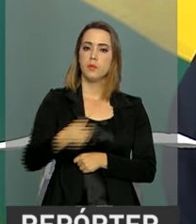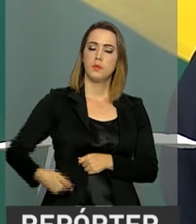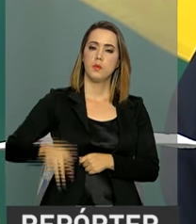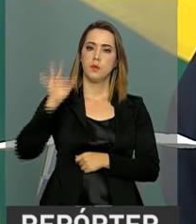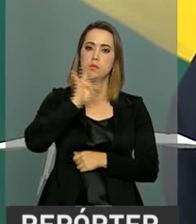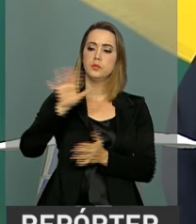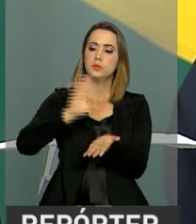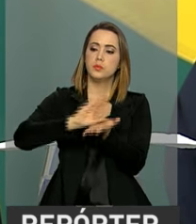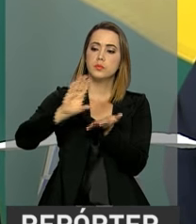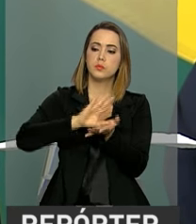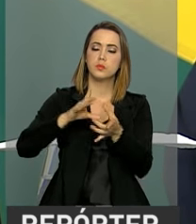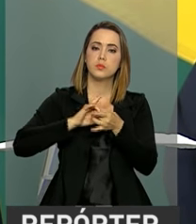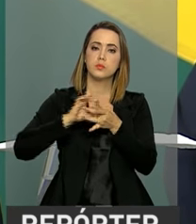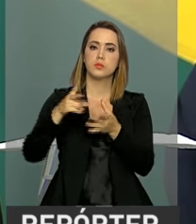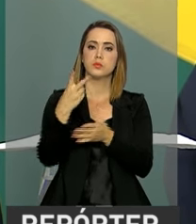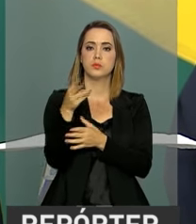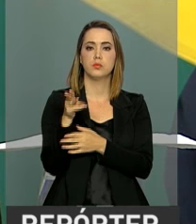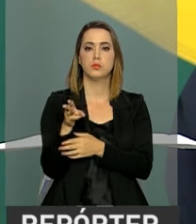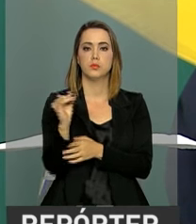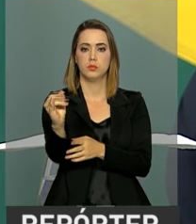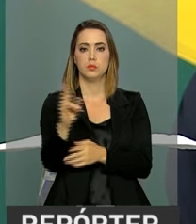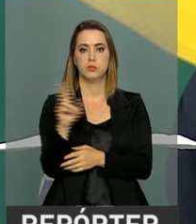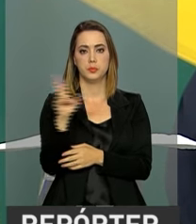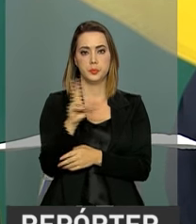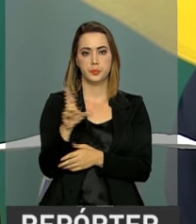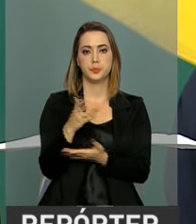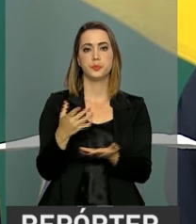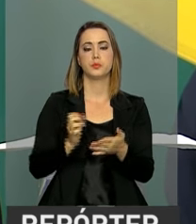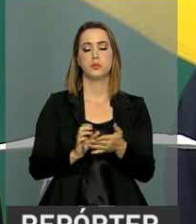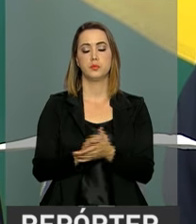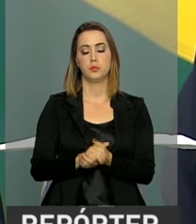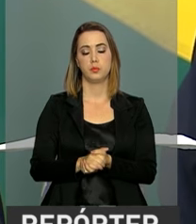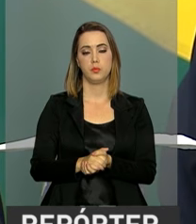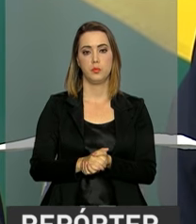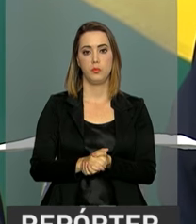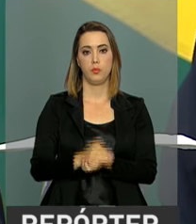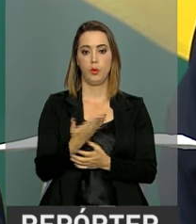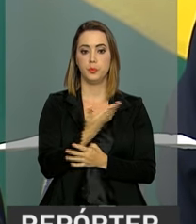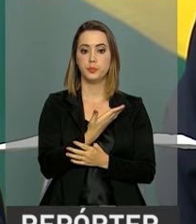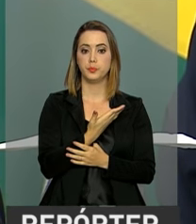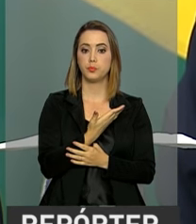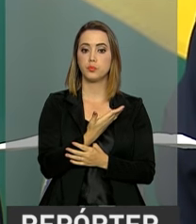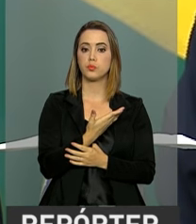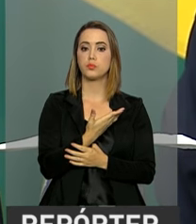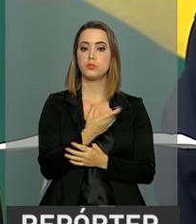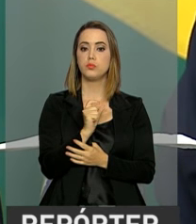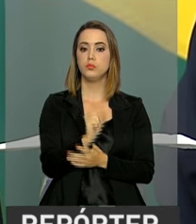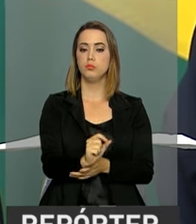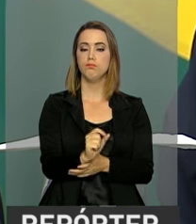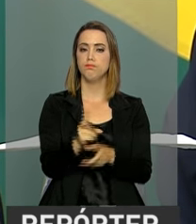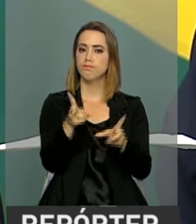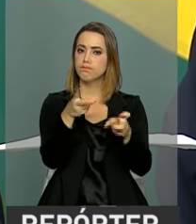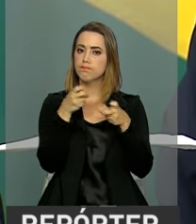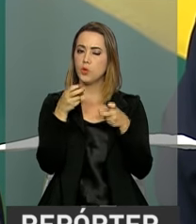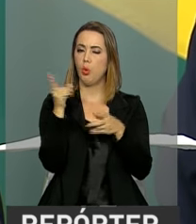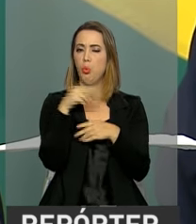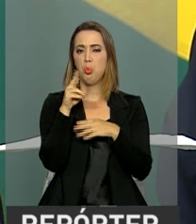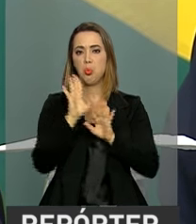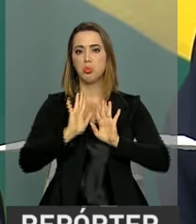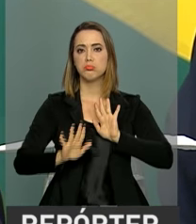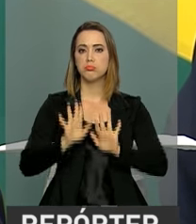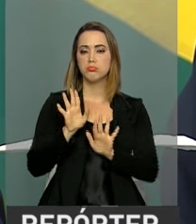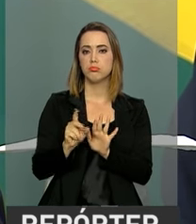vai liberar 2 bilhões de reais para a iniciativa. Isto pode gerar, numa estimativa muito rápida,